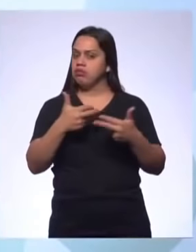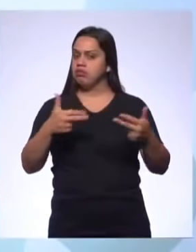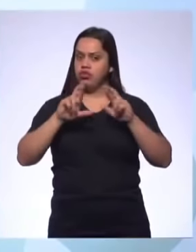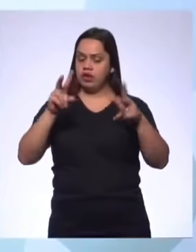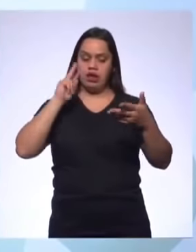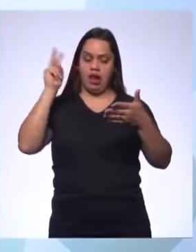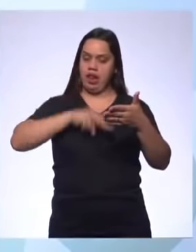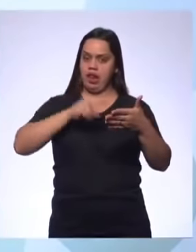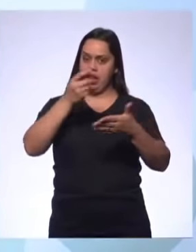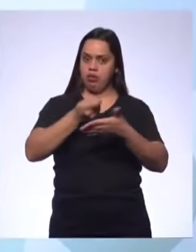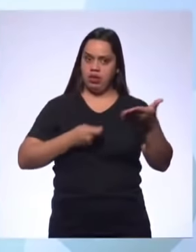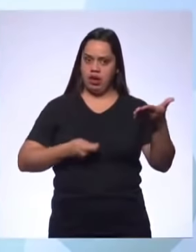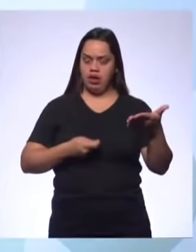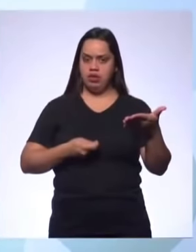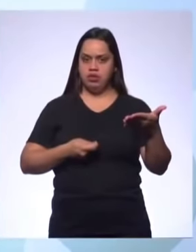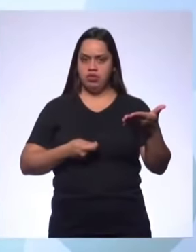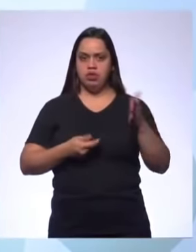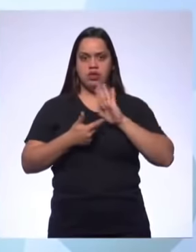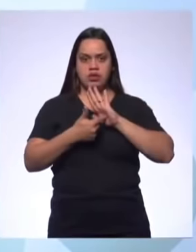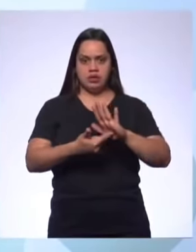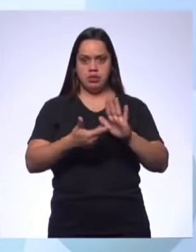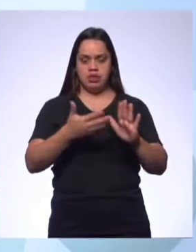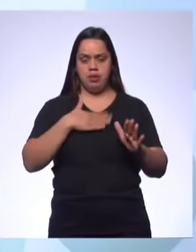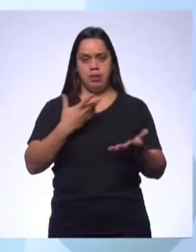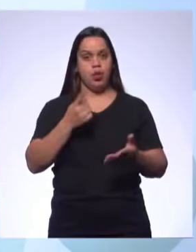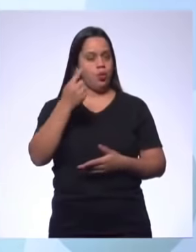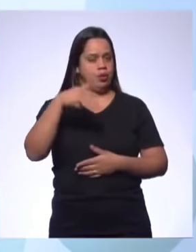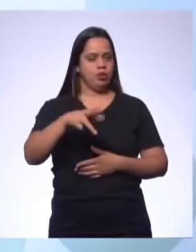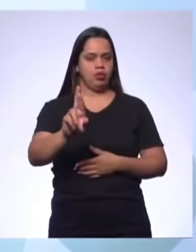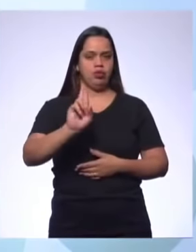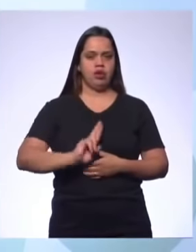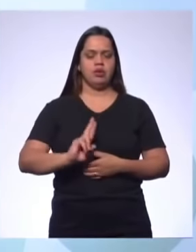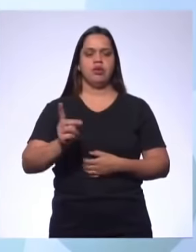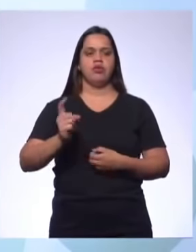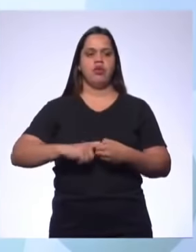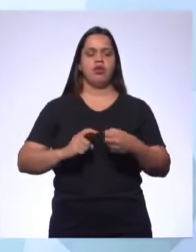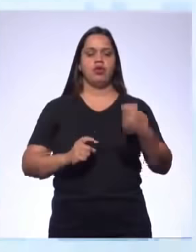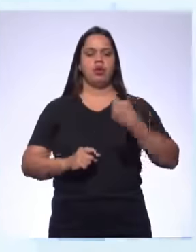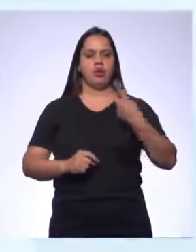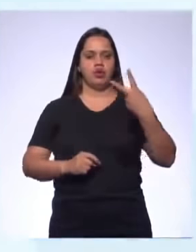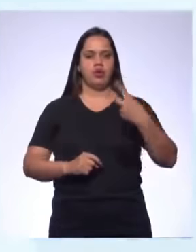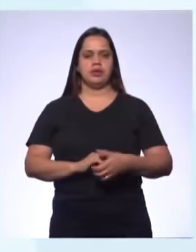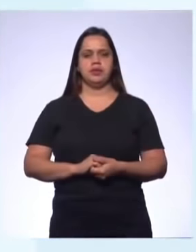texto? Essas diferenças que vocês pontuaram aqui para mim? 1 minutinho, tá bom? Responde a 2 aí para a Pro.